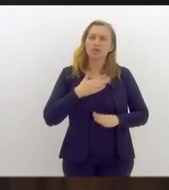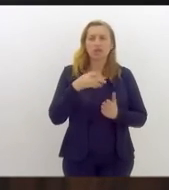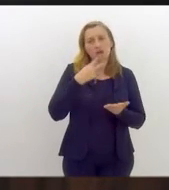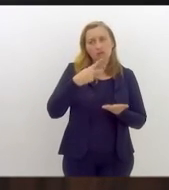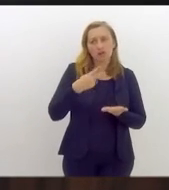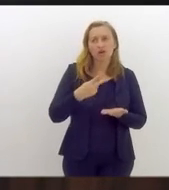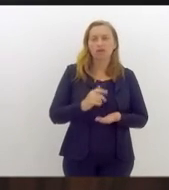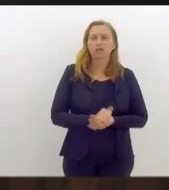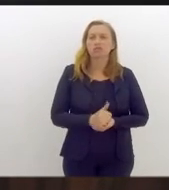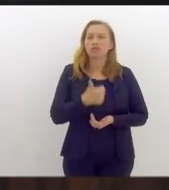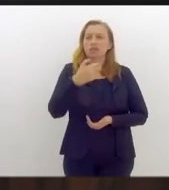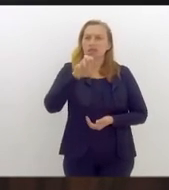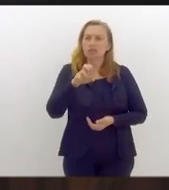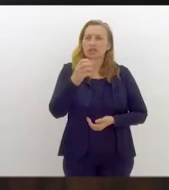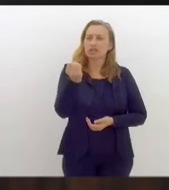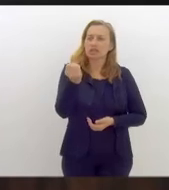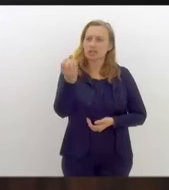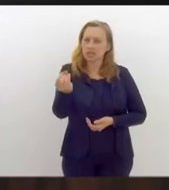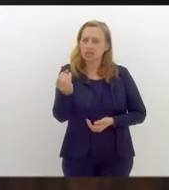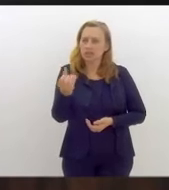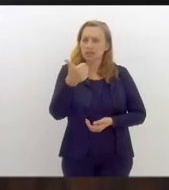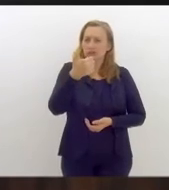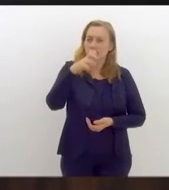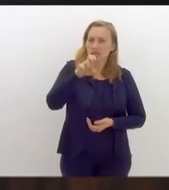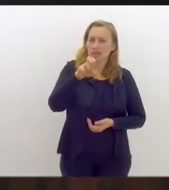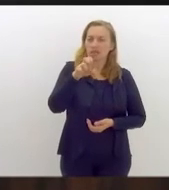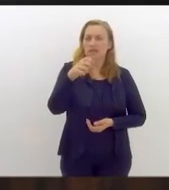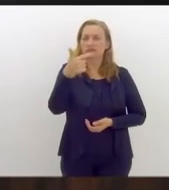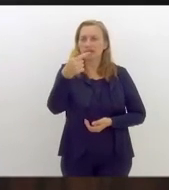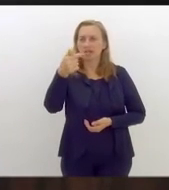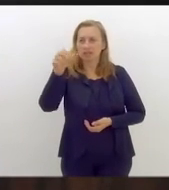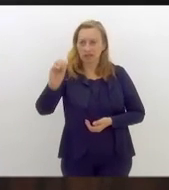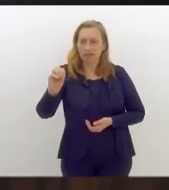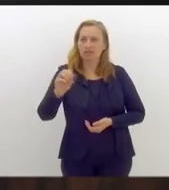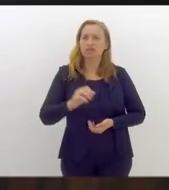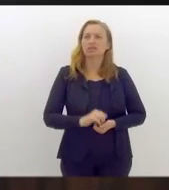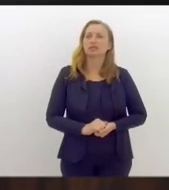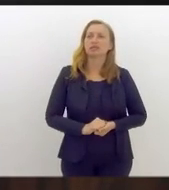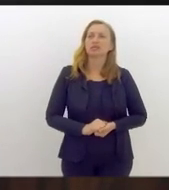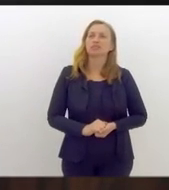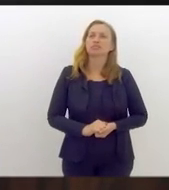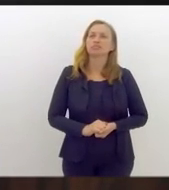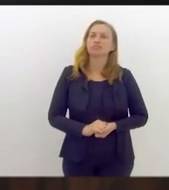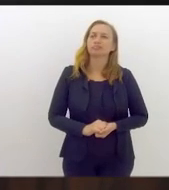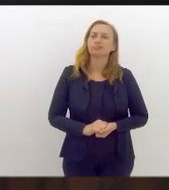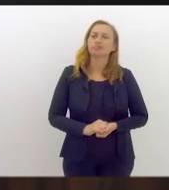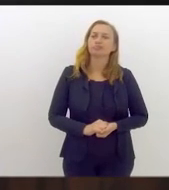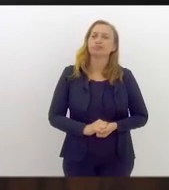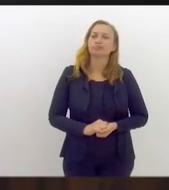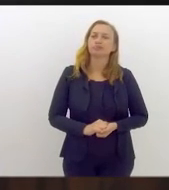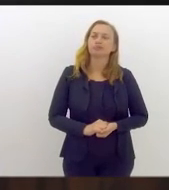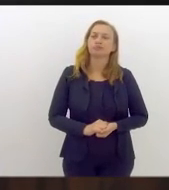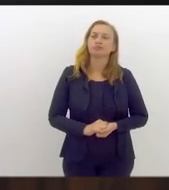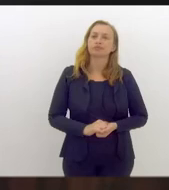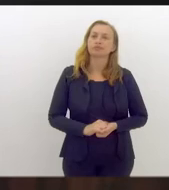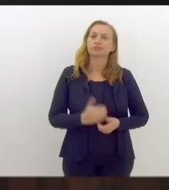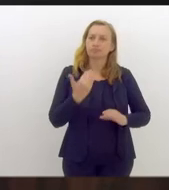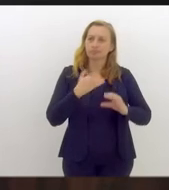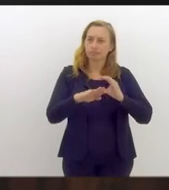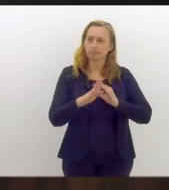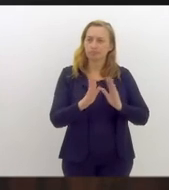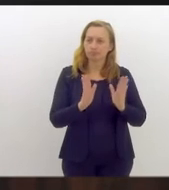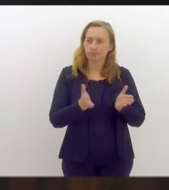deputada... São 1560 e 1570. 1560 e 1570. Possa ser, eu vou lhe passar aqui.